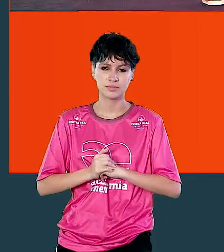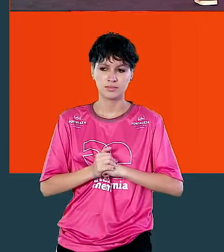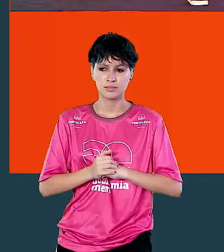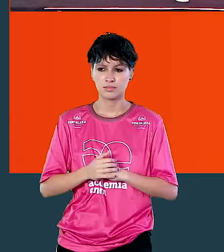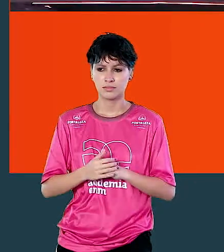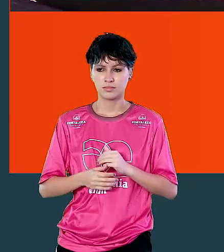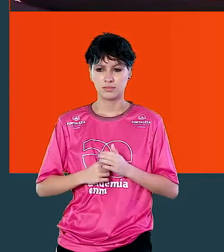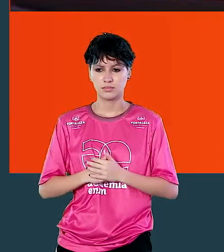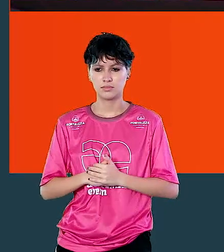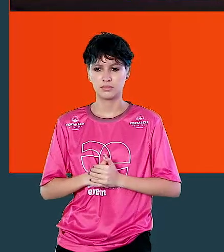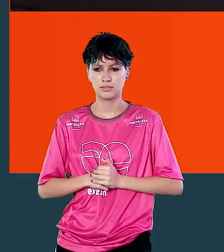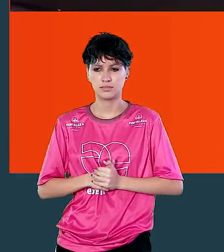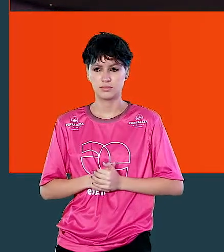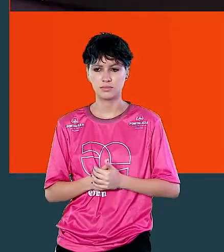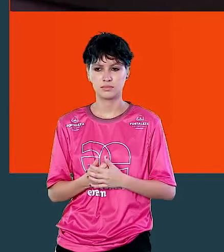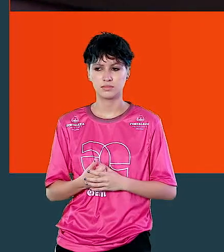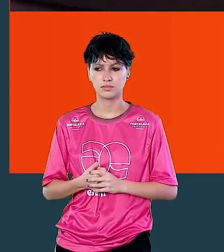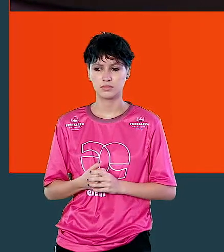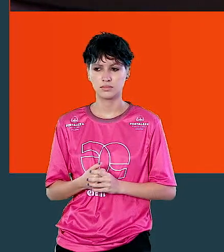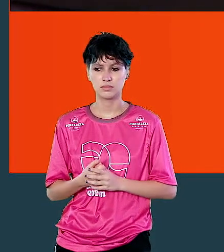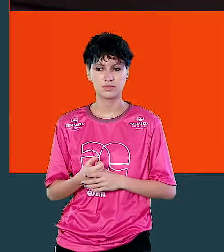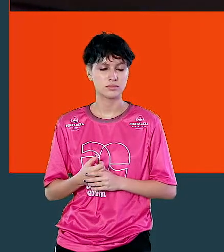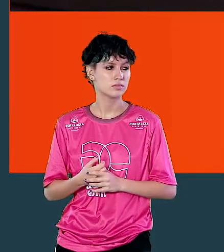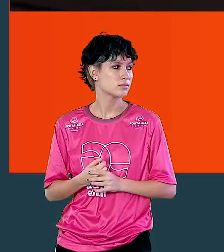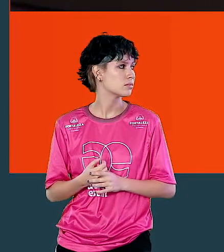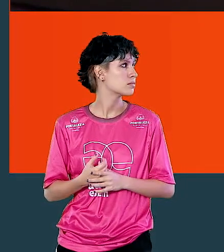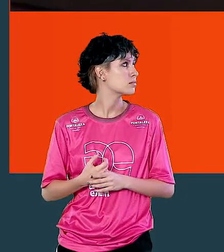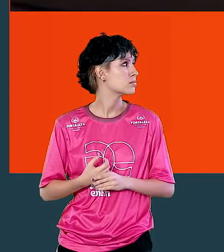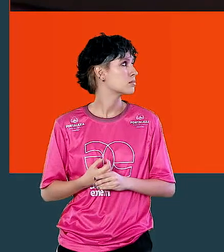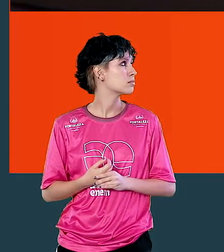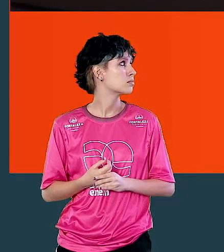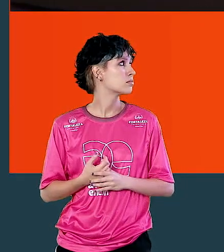Bom, olha esse termo aí.